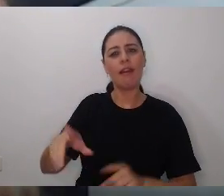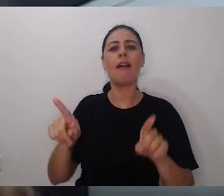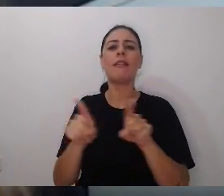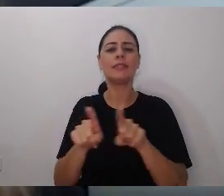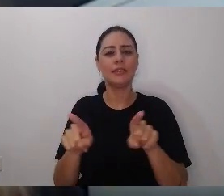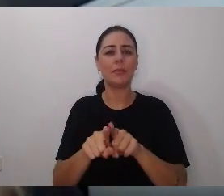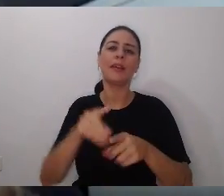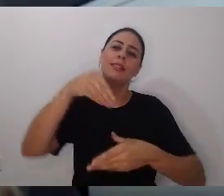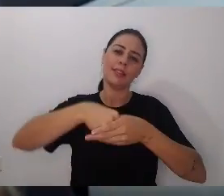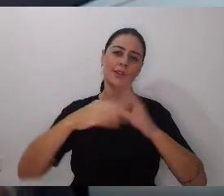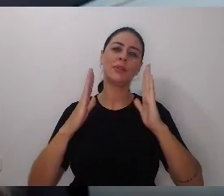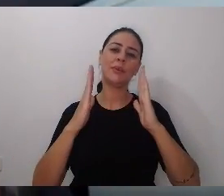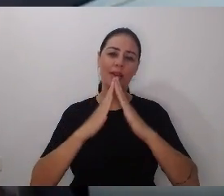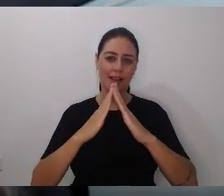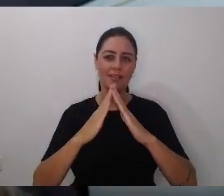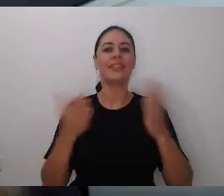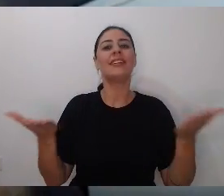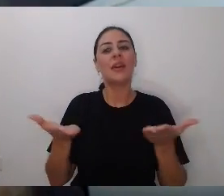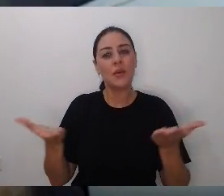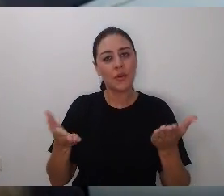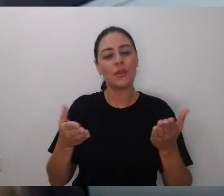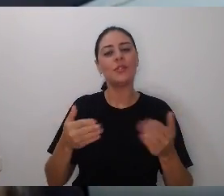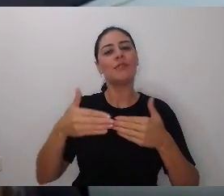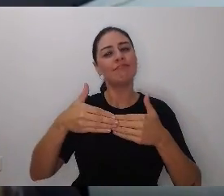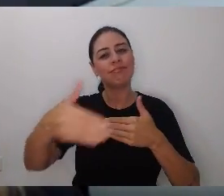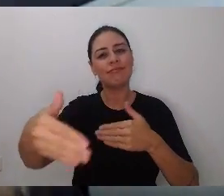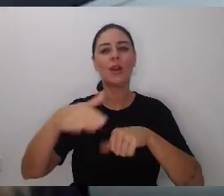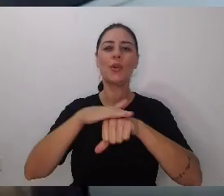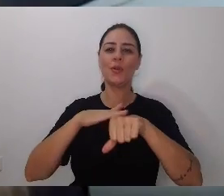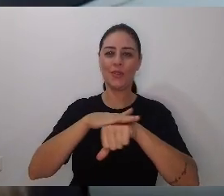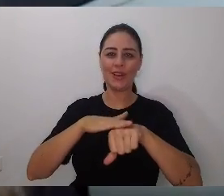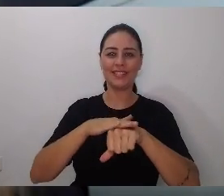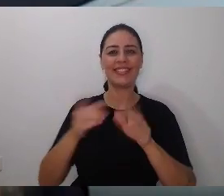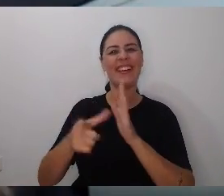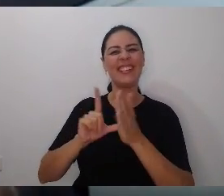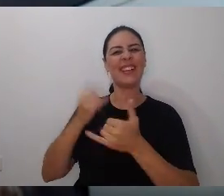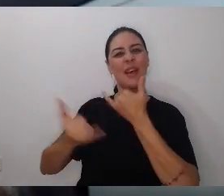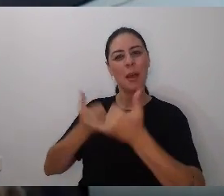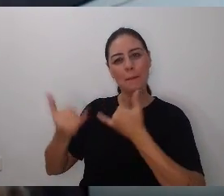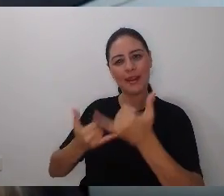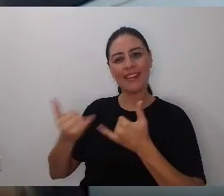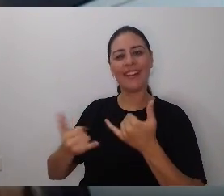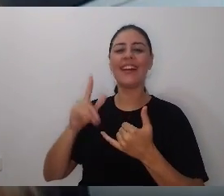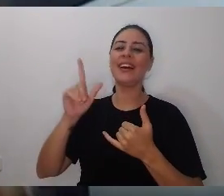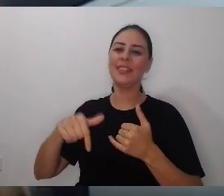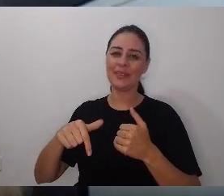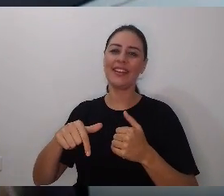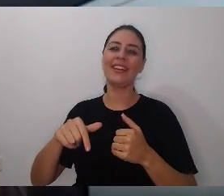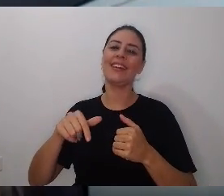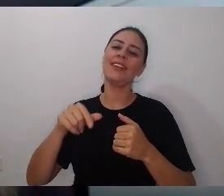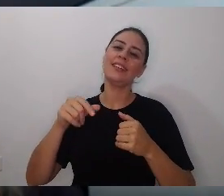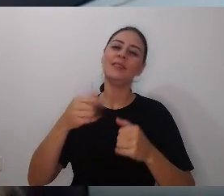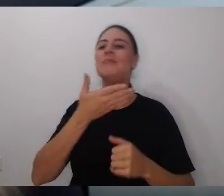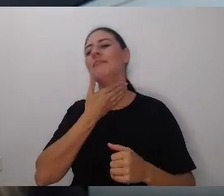dia, com as nossas crianças, com os nossos pequenos em casa. Então, hoje a gente vai conversar, né? A gente brincou com a Luísa no início,